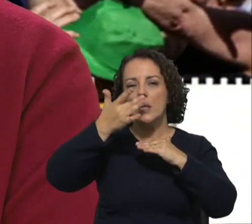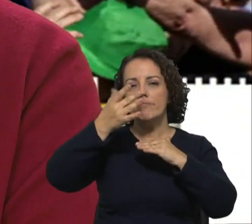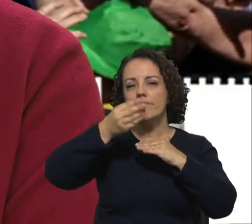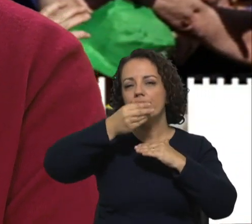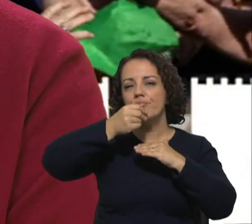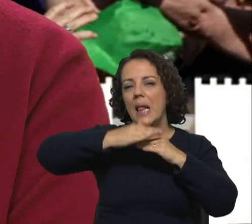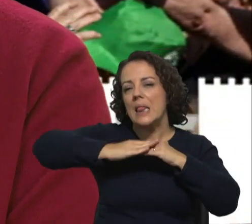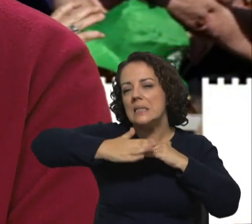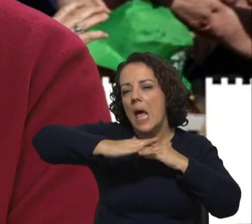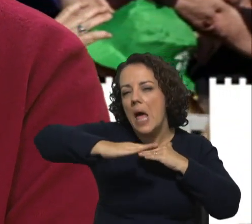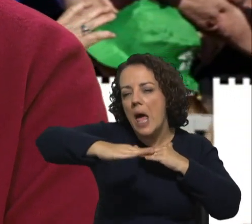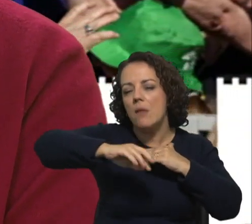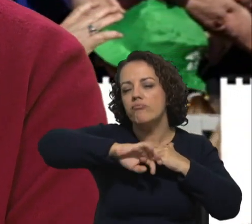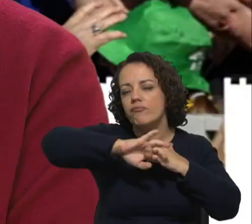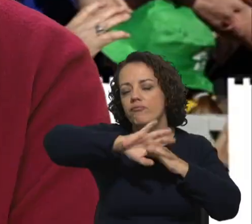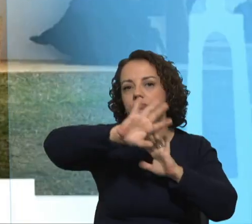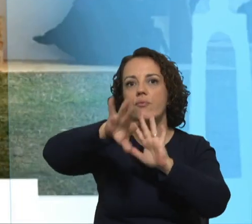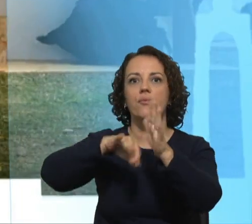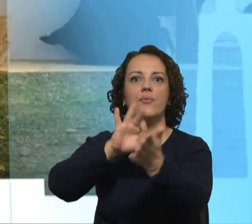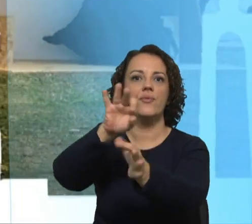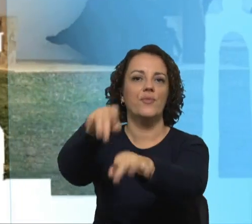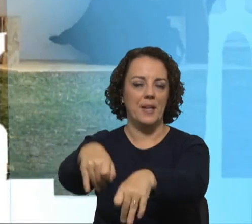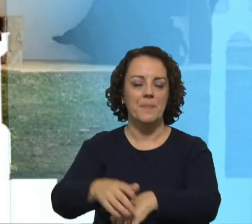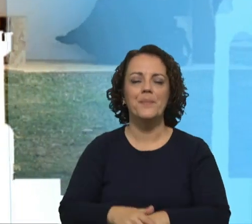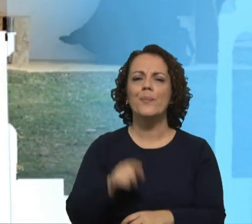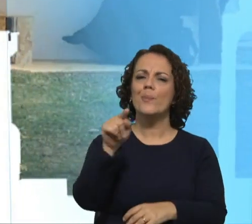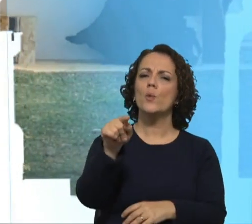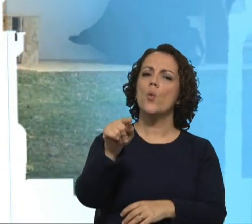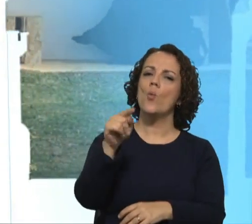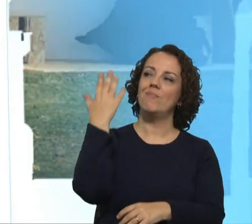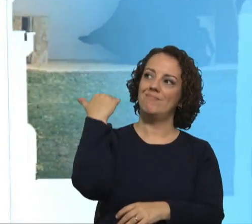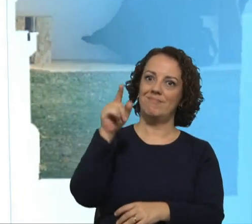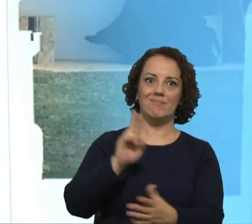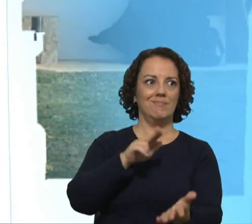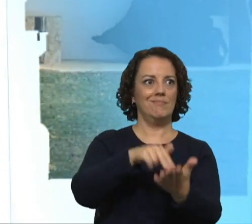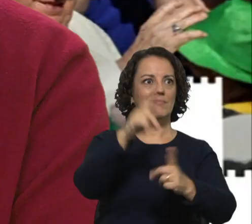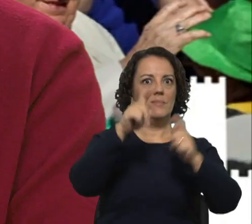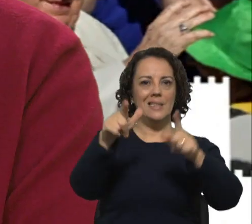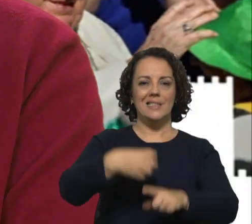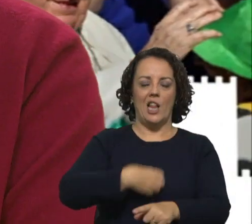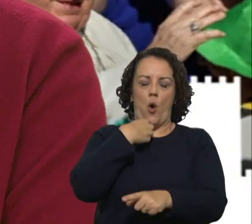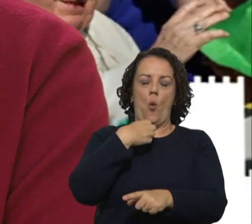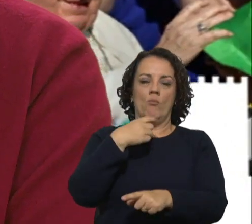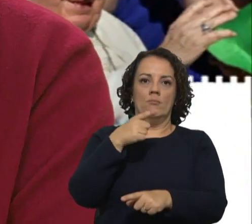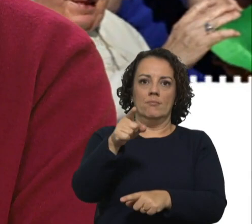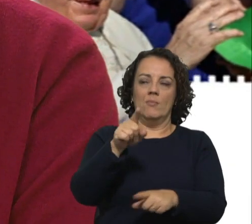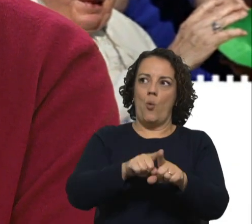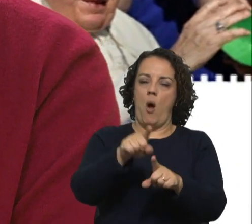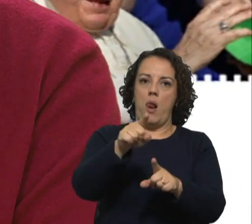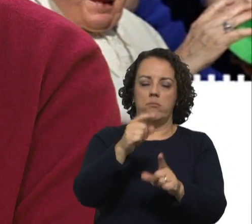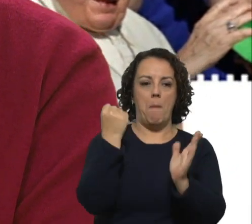também associado a isso. Naquela ocasião, sentiste que estavas a viver um momento único da vida, um momento da história, a tocar a história.